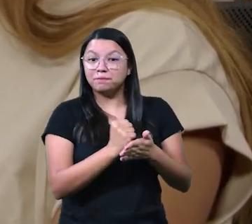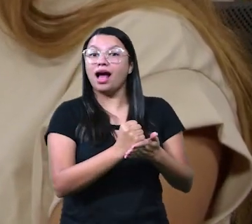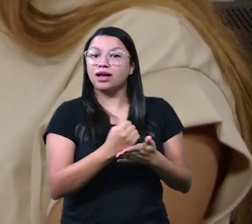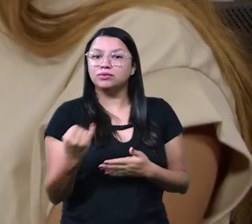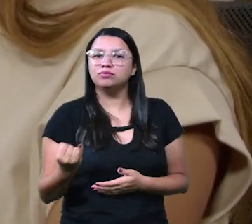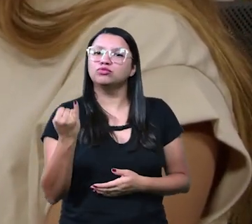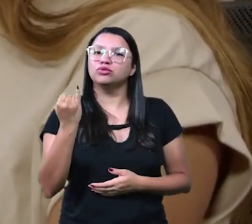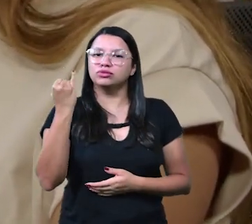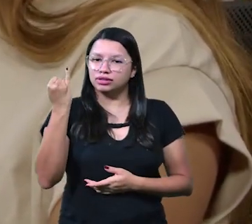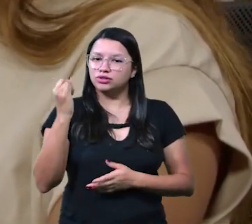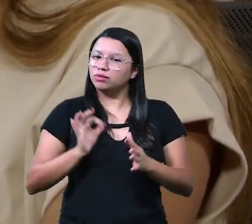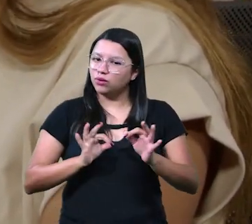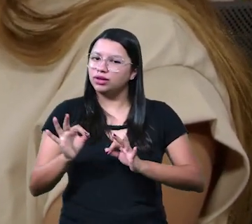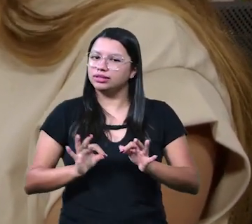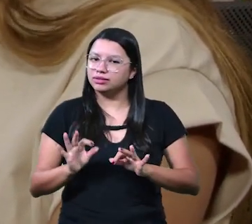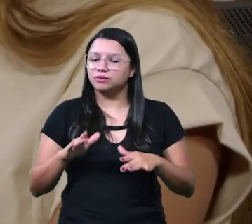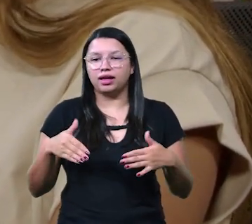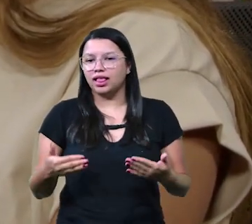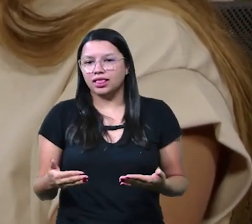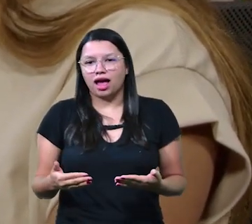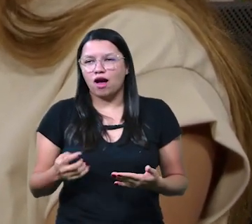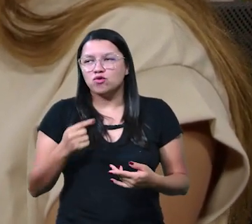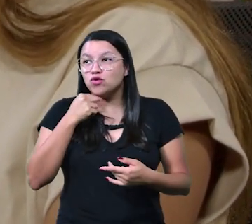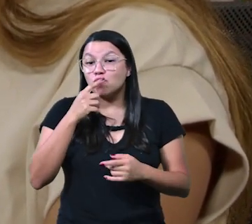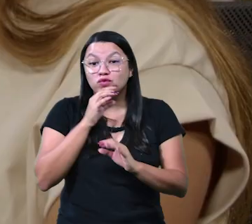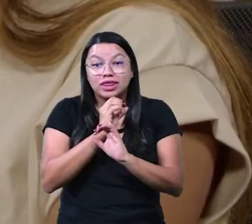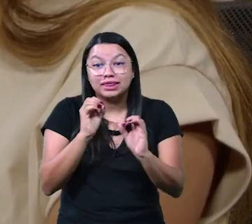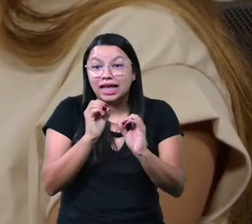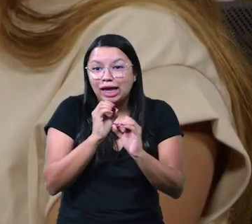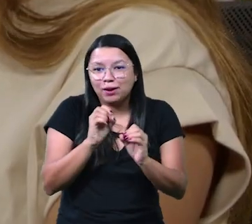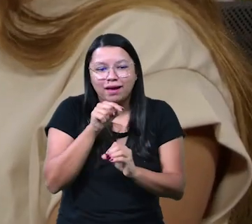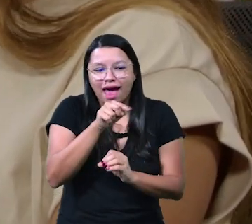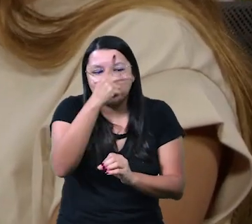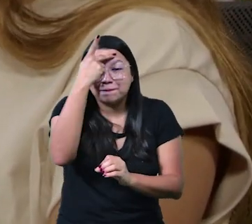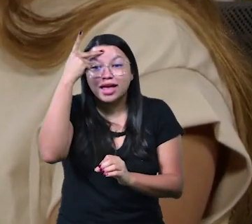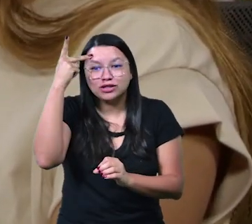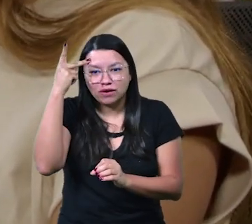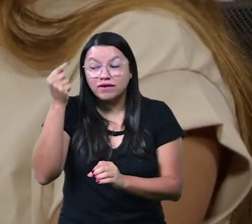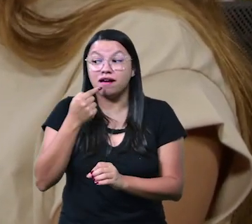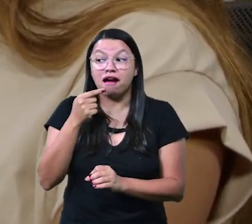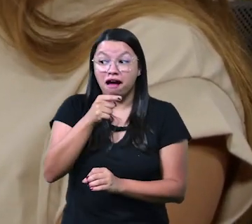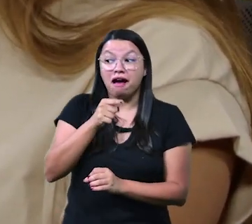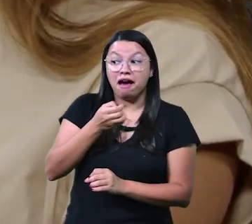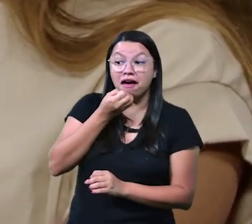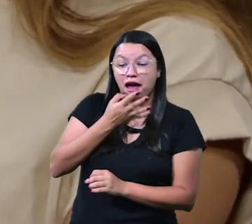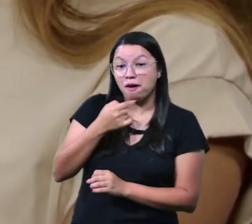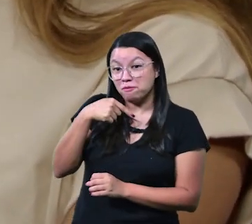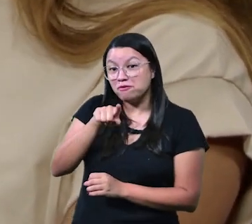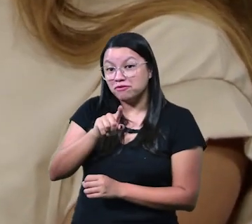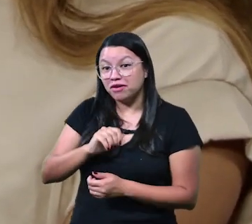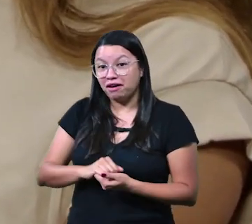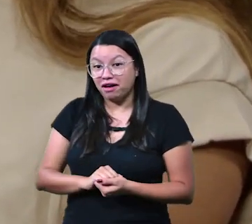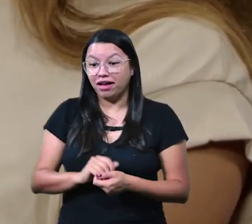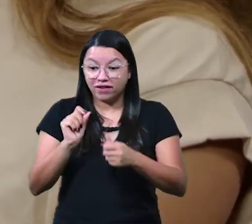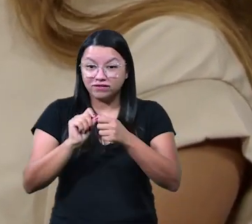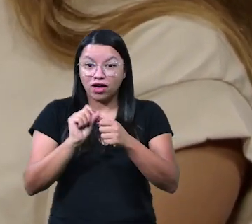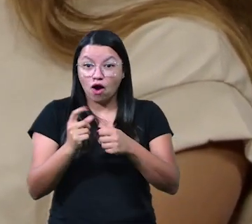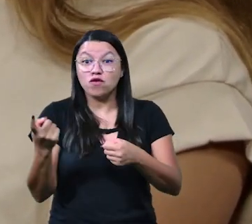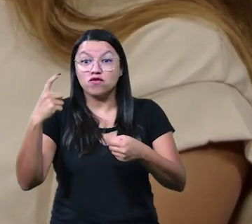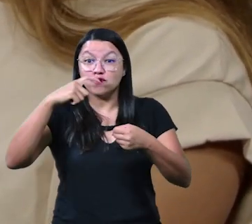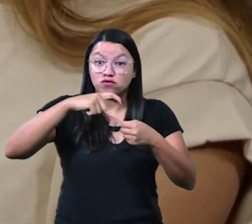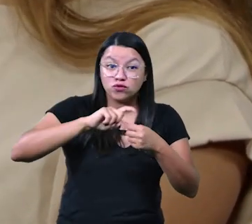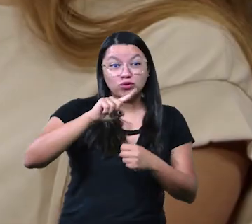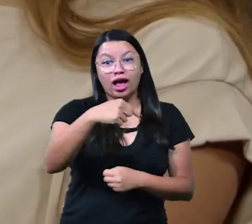para a organização, né? Então, assim, sem dúvidas, é uma pessoa que vai indicar o hotel para outras pessoas, que vai voltar para esse